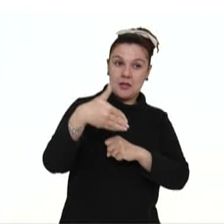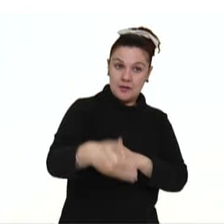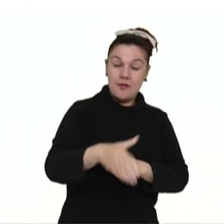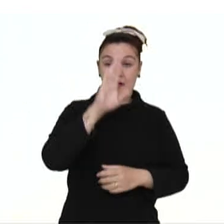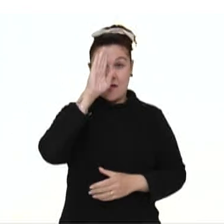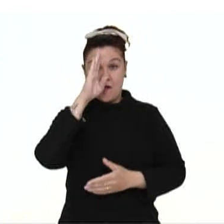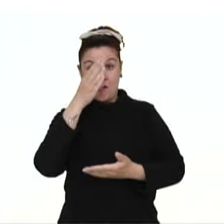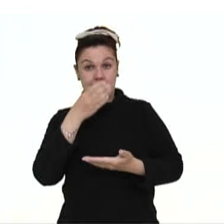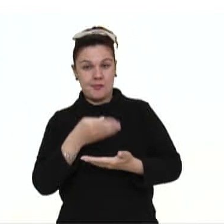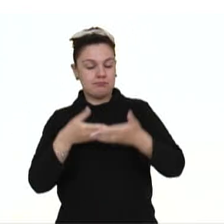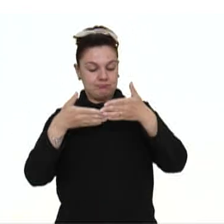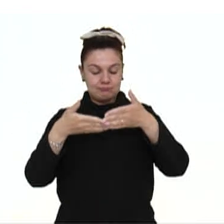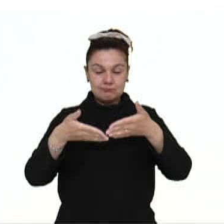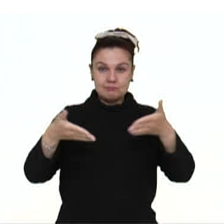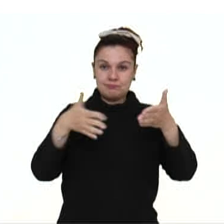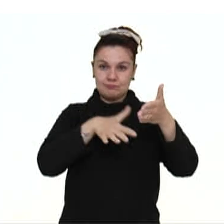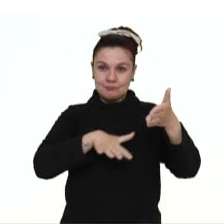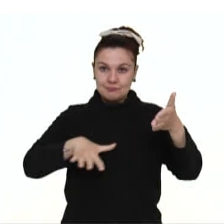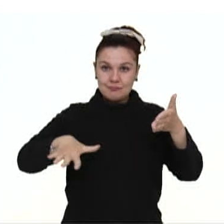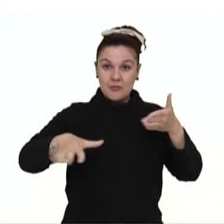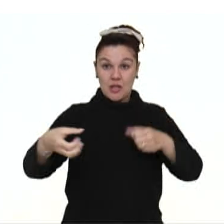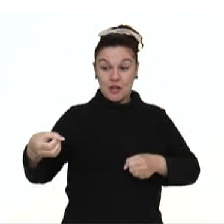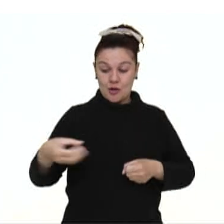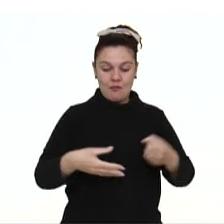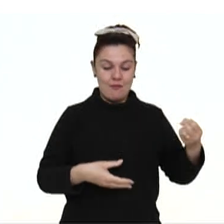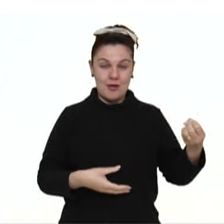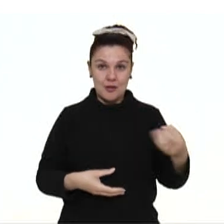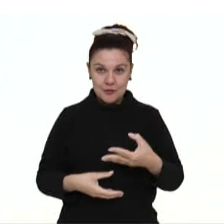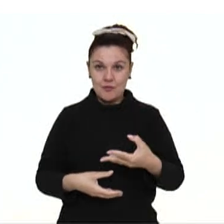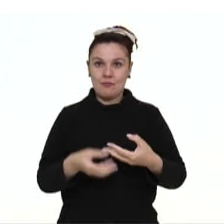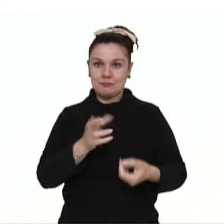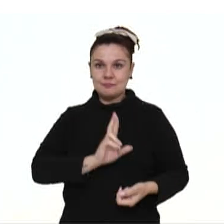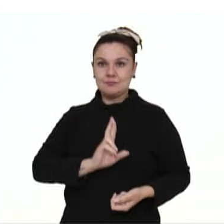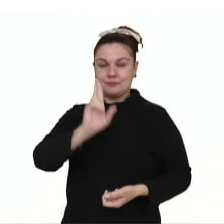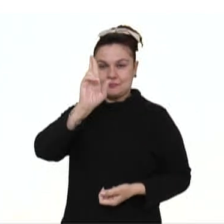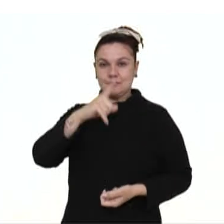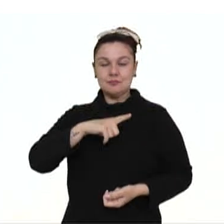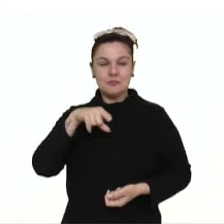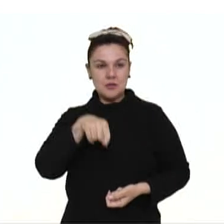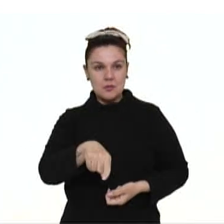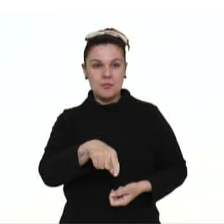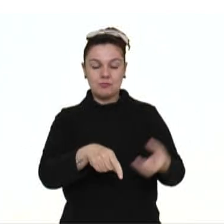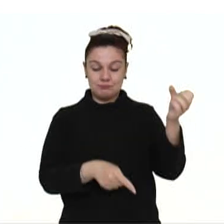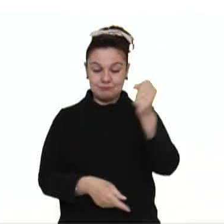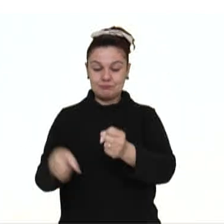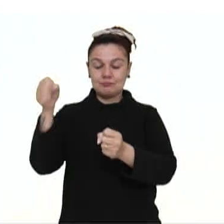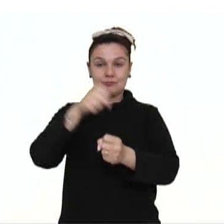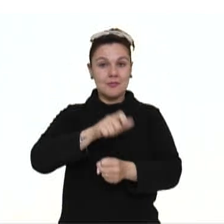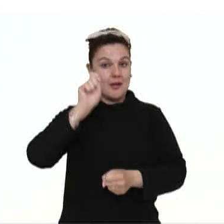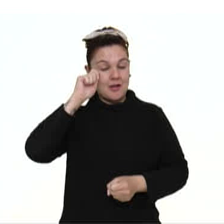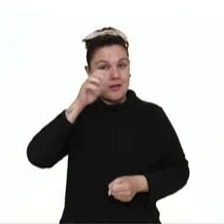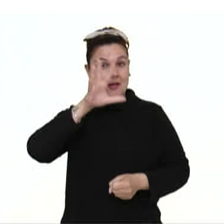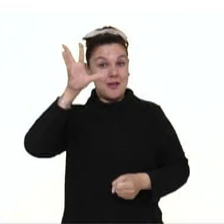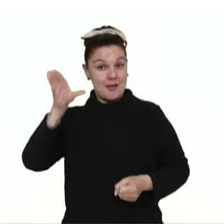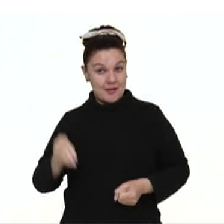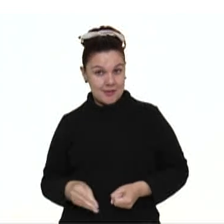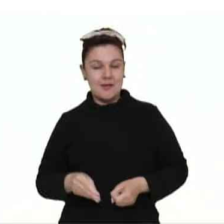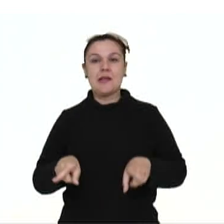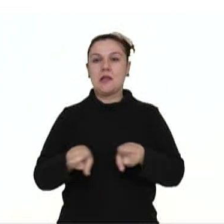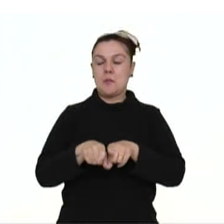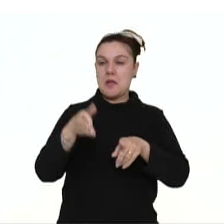crendices abriu o campo para que novas experiências religiosas, dotadas de elementos africanos, cristãos e